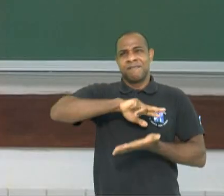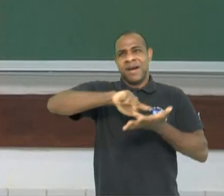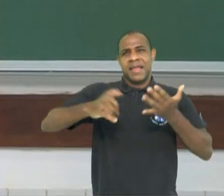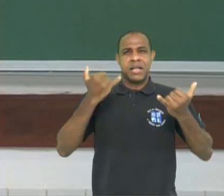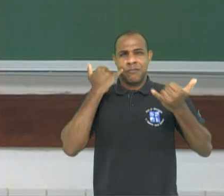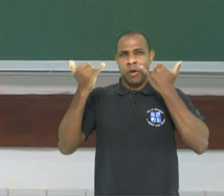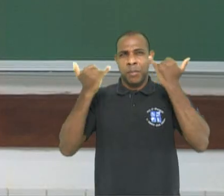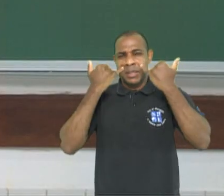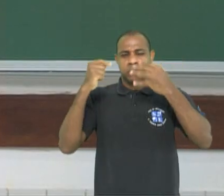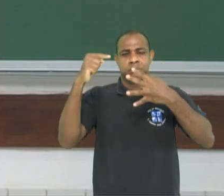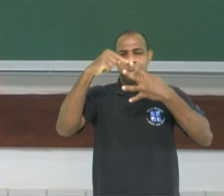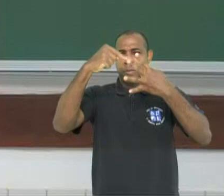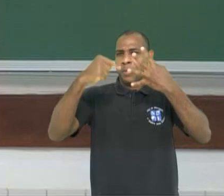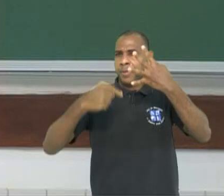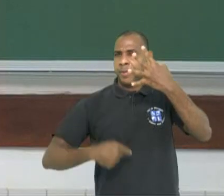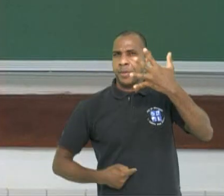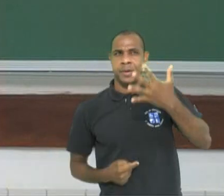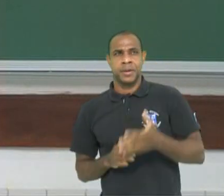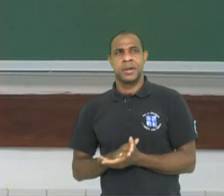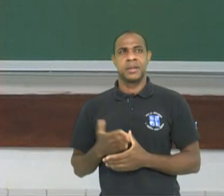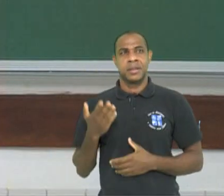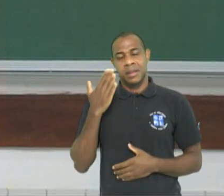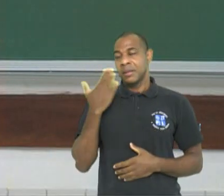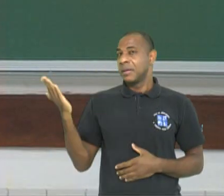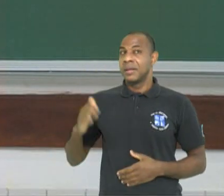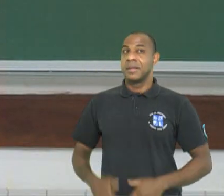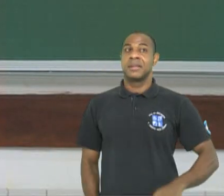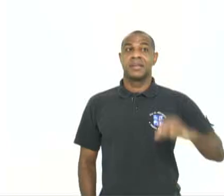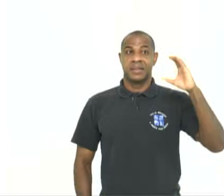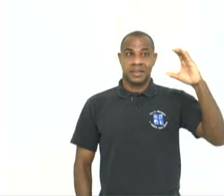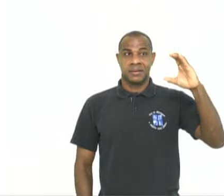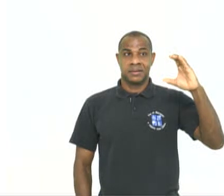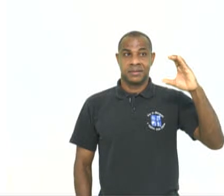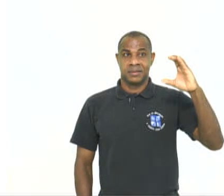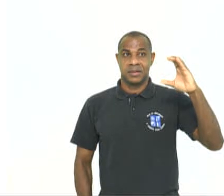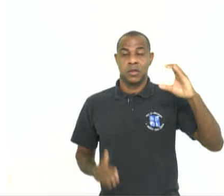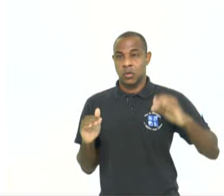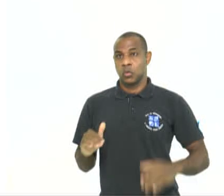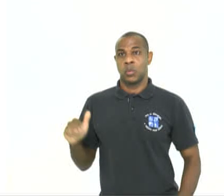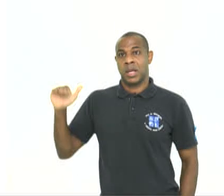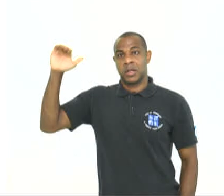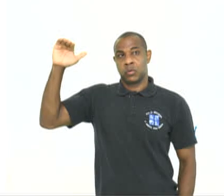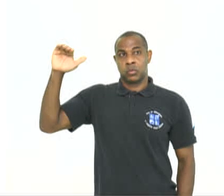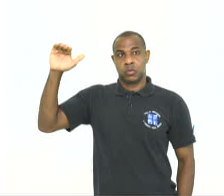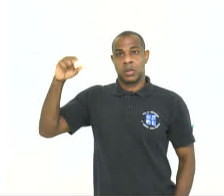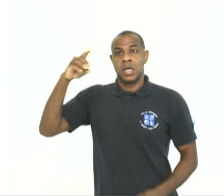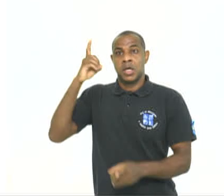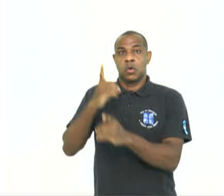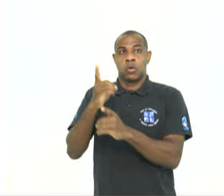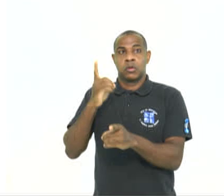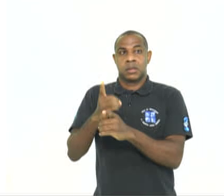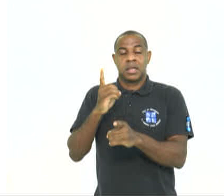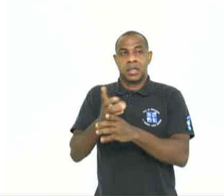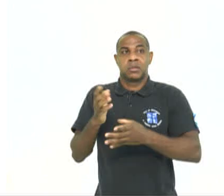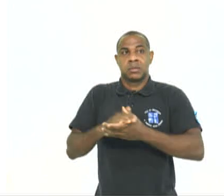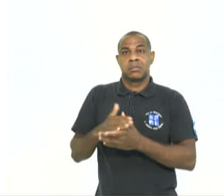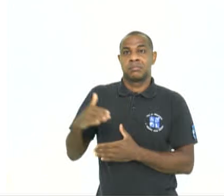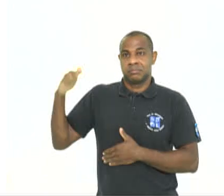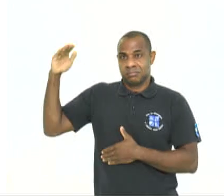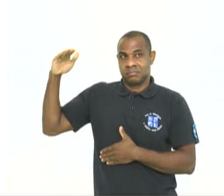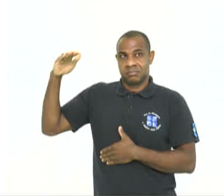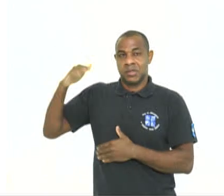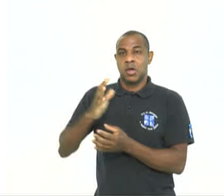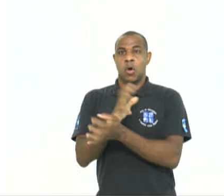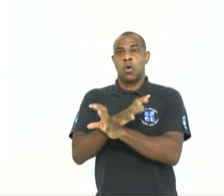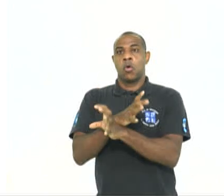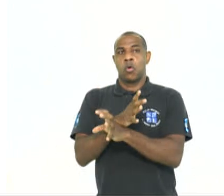né? Vários tópicos ali. E a letra C, no indivíduo adulto, é encontrado no canal medular dos ossos curtos e no canal medular de todos os